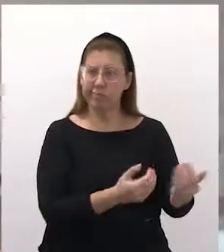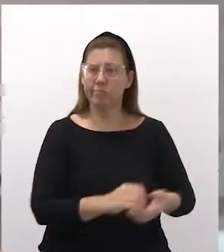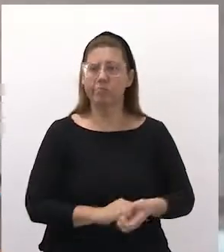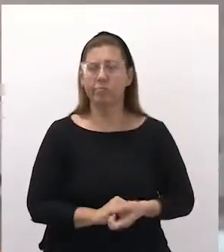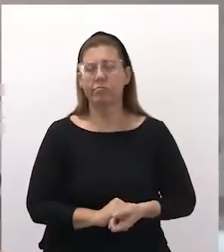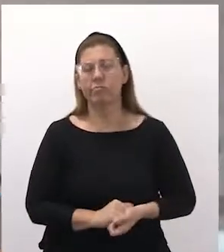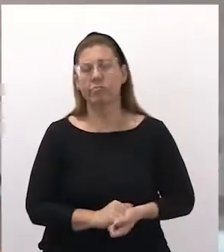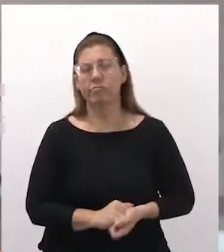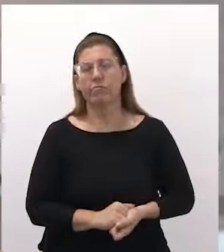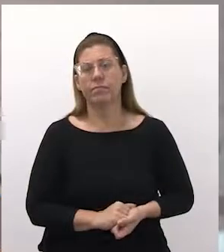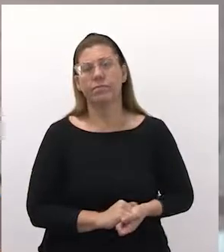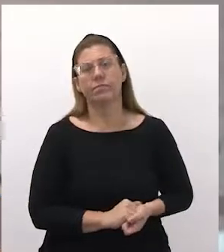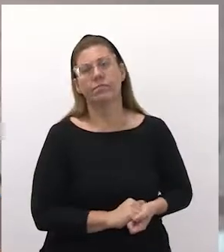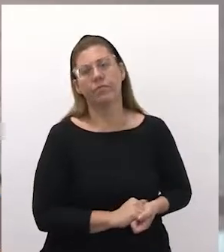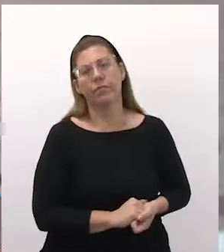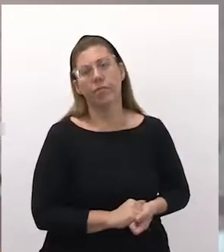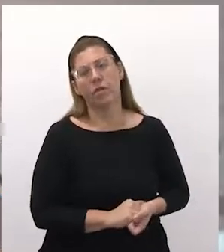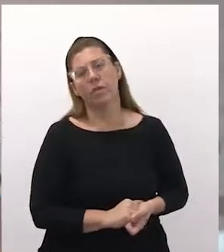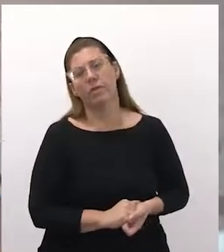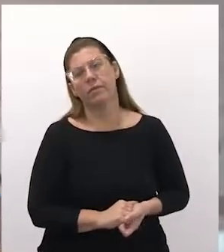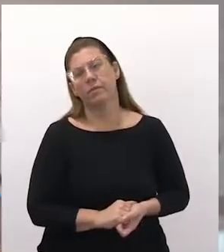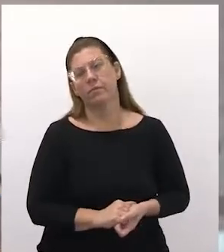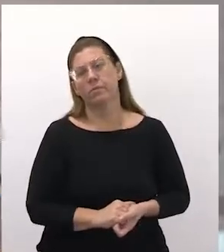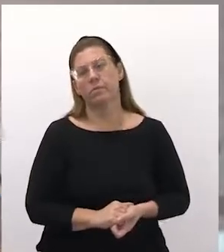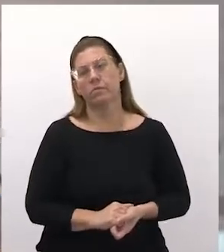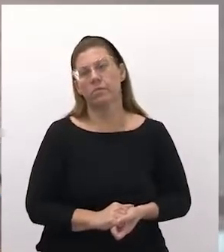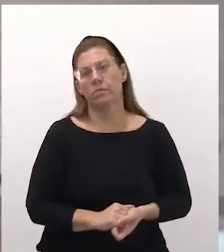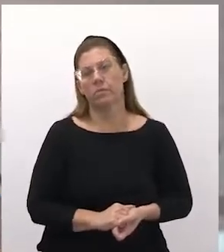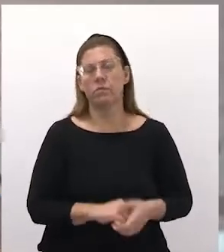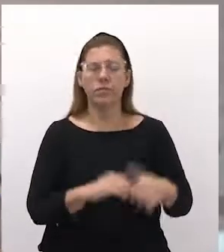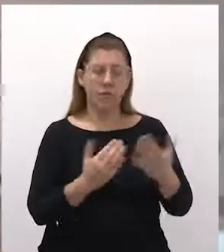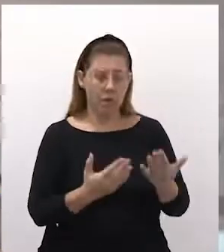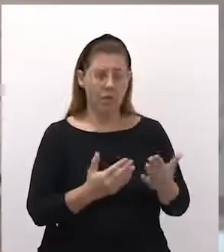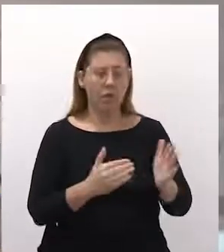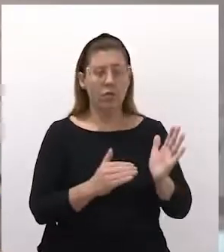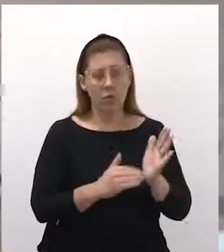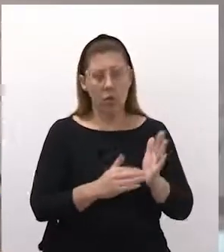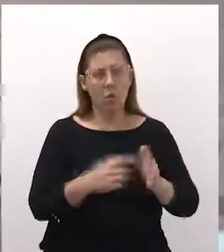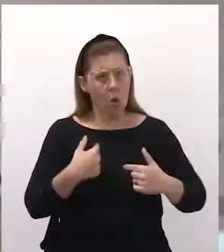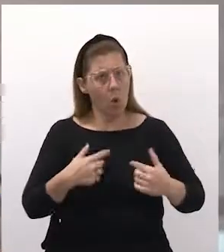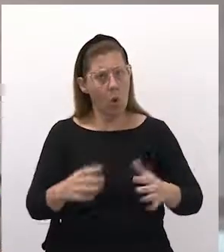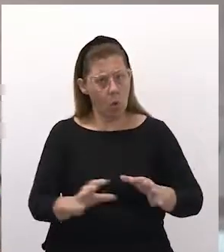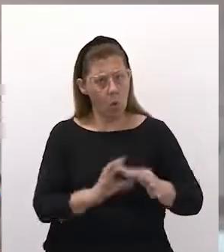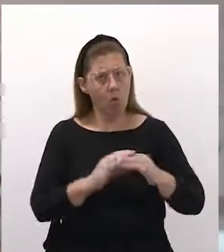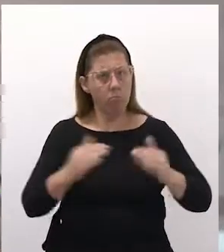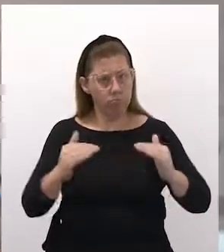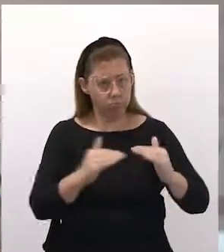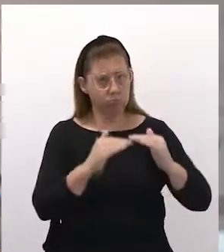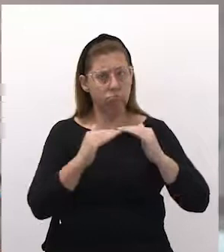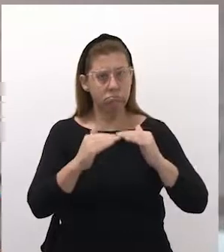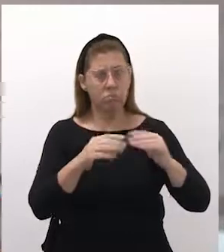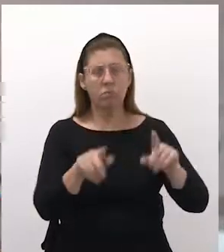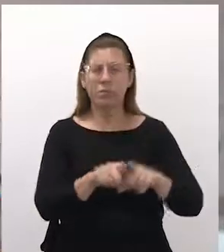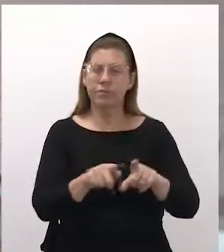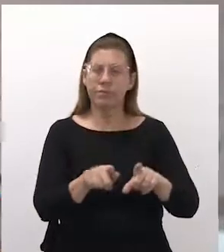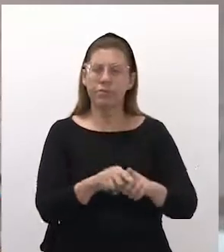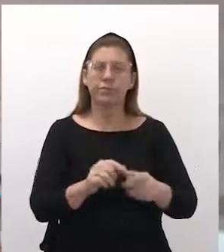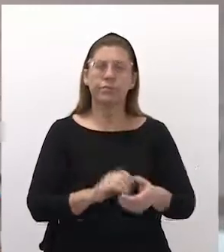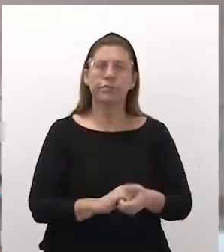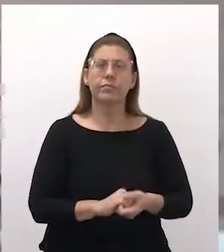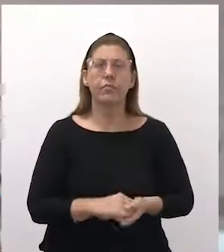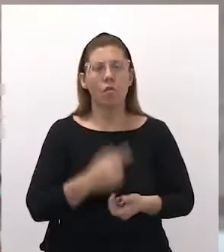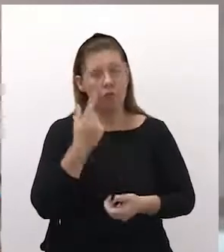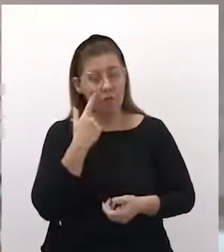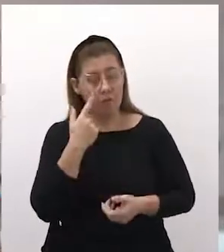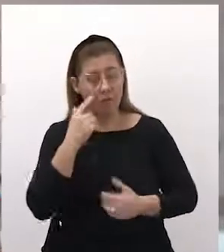E defende, ao final, que é uma teoria com a qual eu concordo, eu sou juíza do trabalho, exatamente vejo isso na prática,